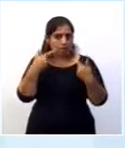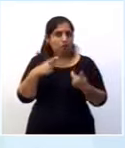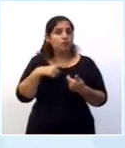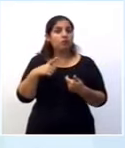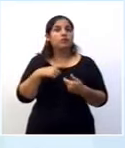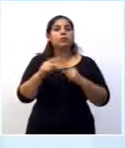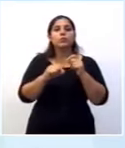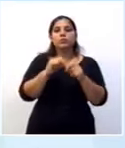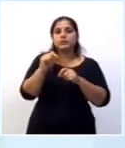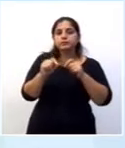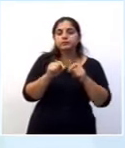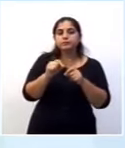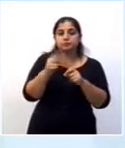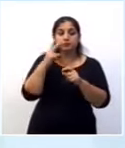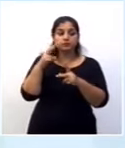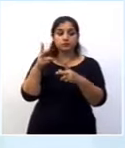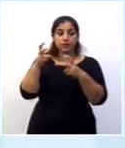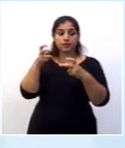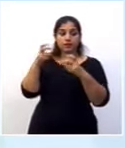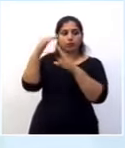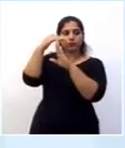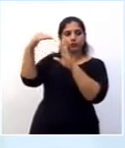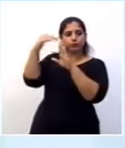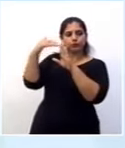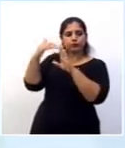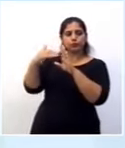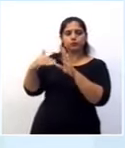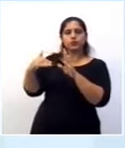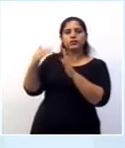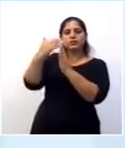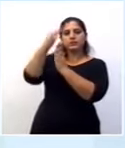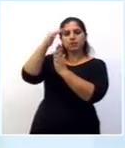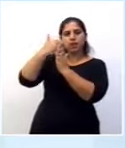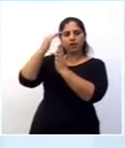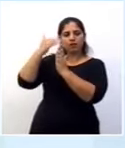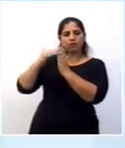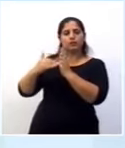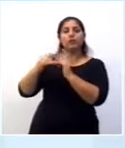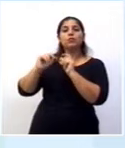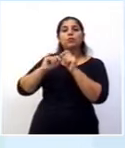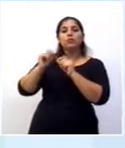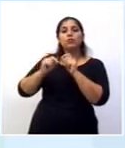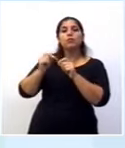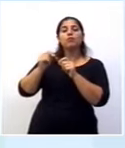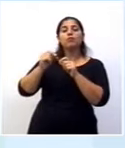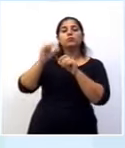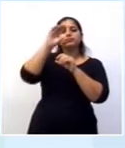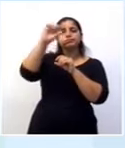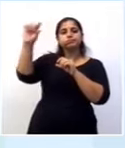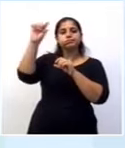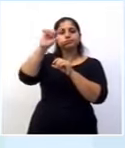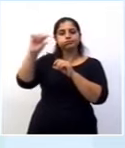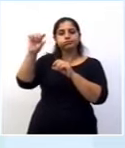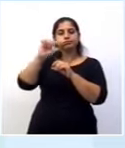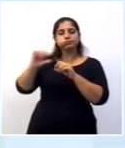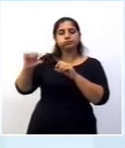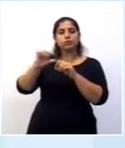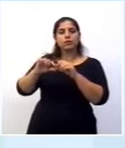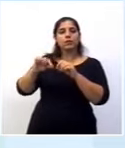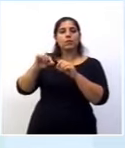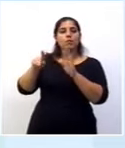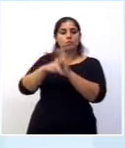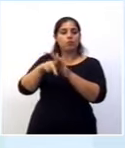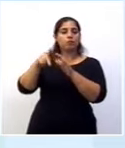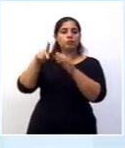consegue ver a divisão do Tratado de Tordesilhas e também a divisão das capitanias hereditárias. Então